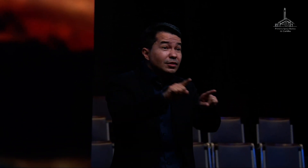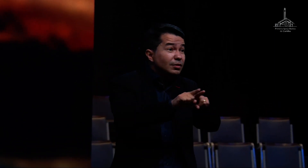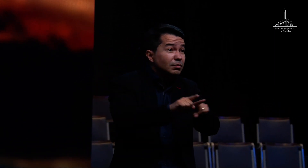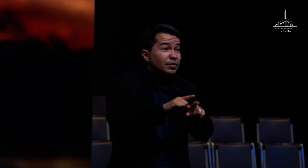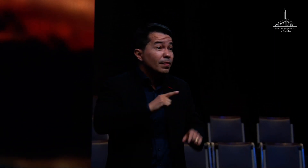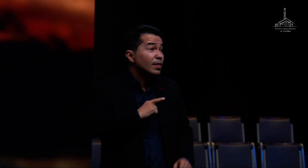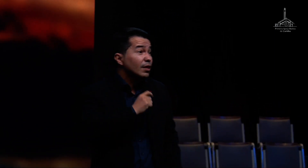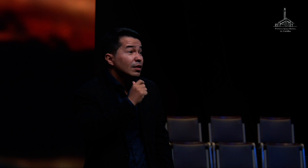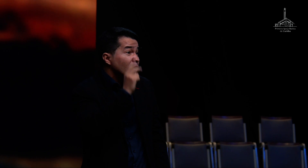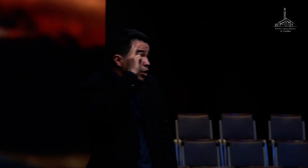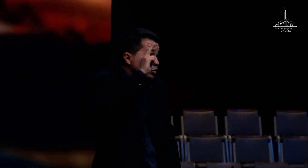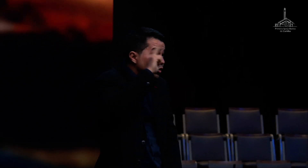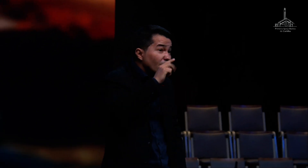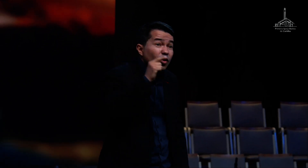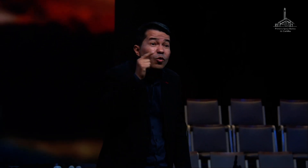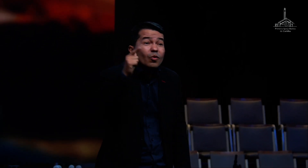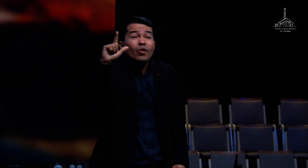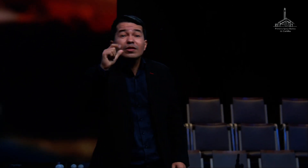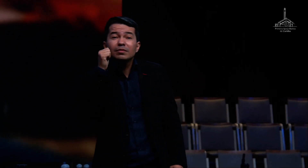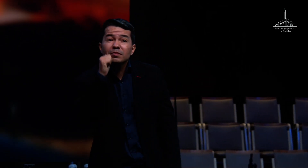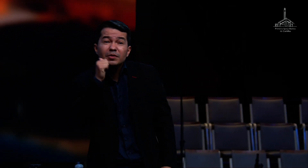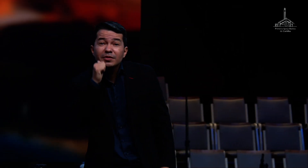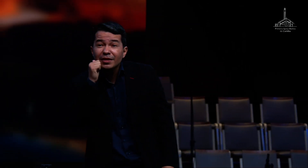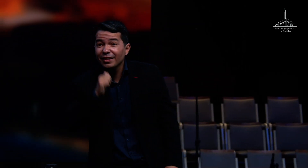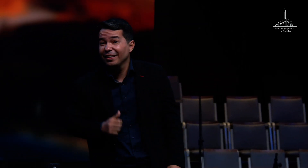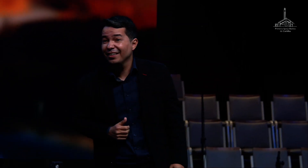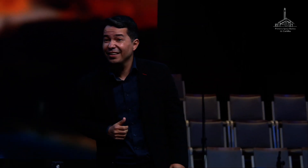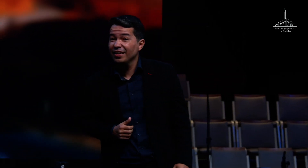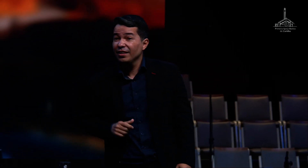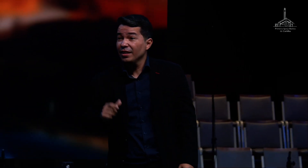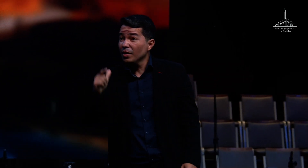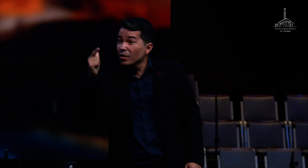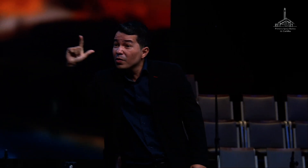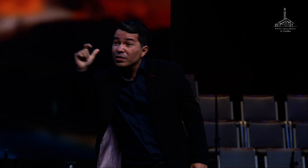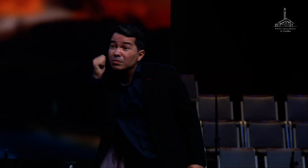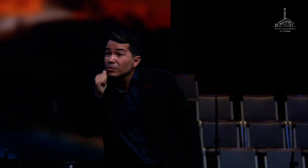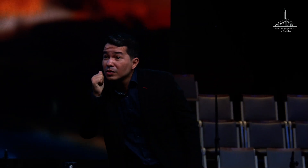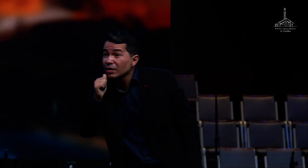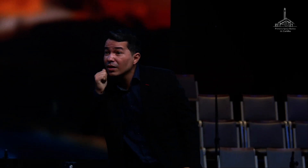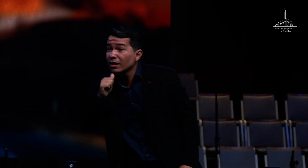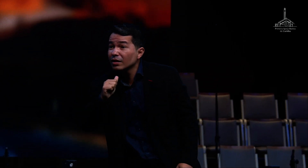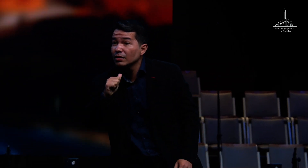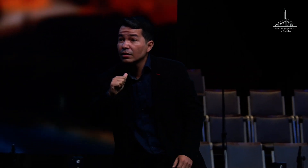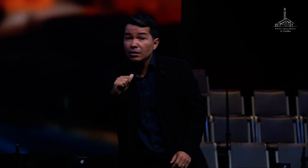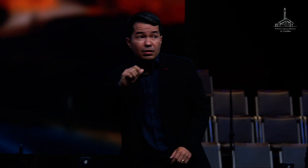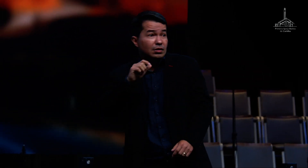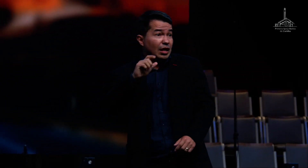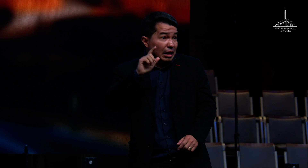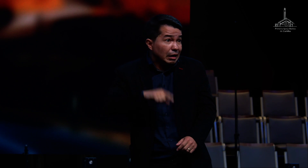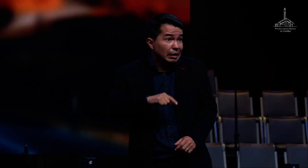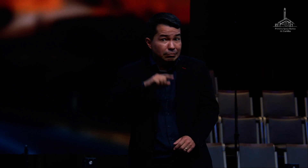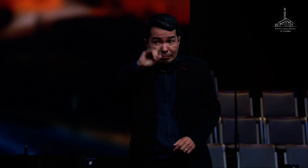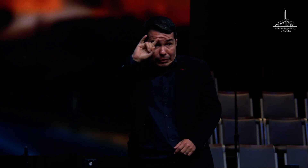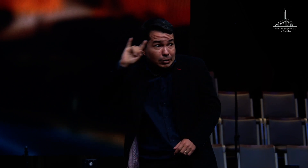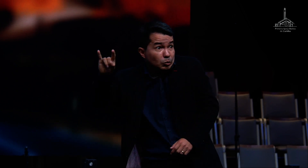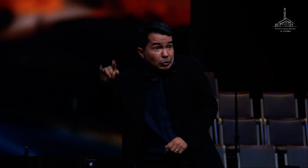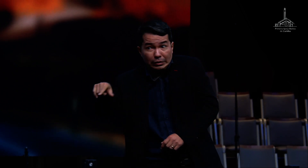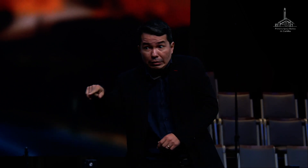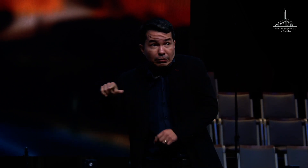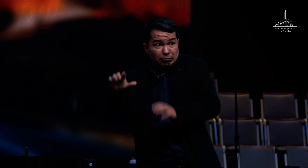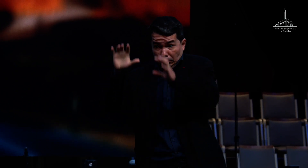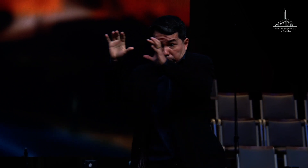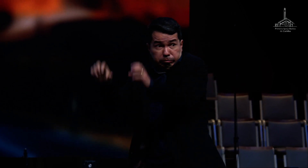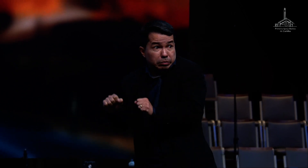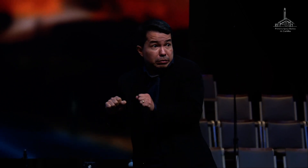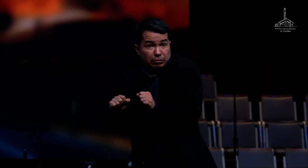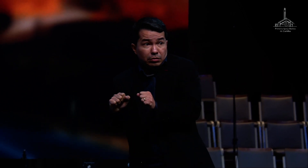capítulo 8, também nós encontramos uma história de uma outra mulher. Uma mulher que foi pega